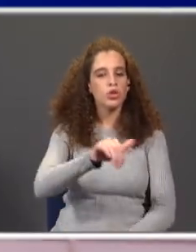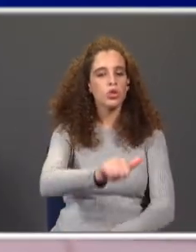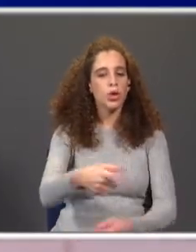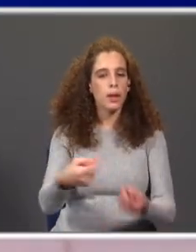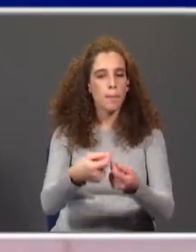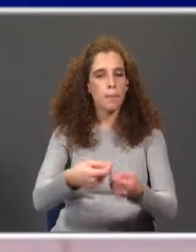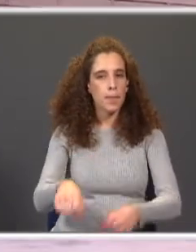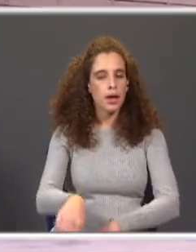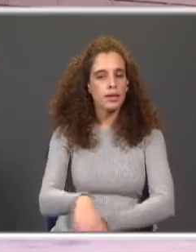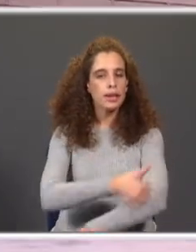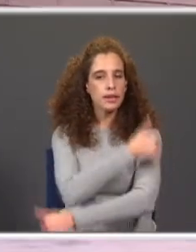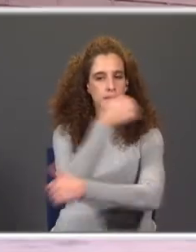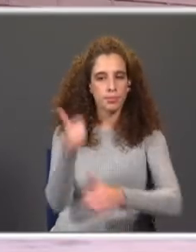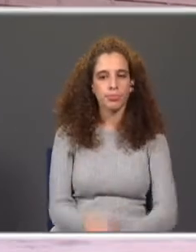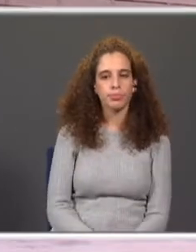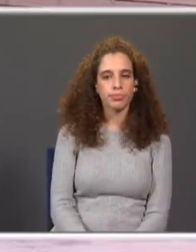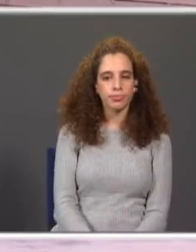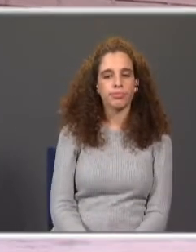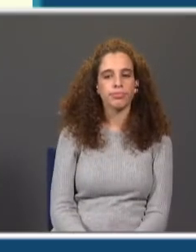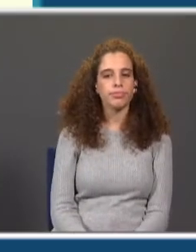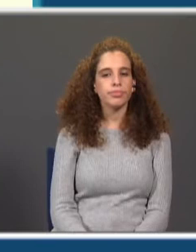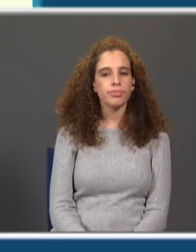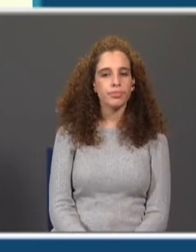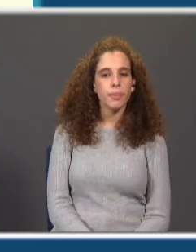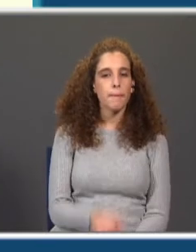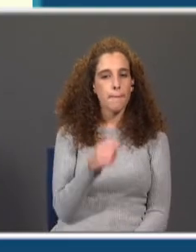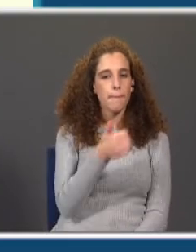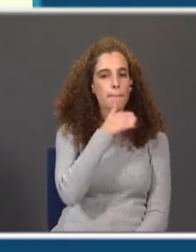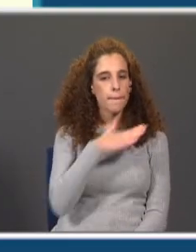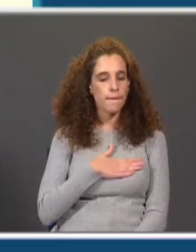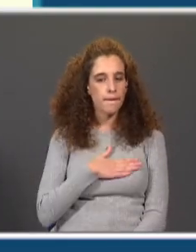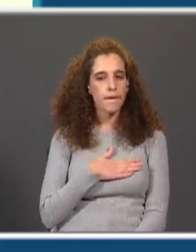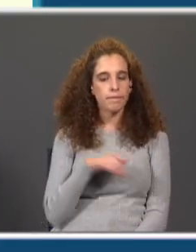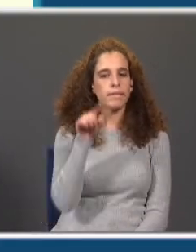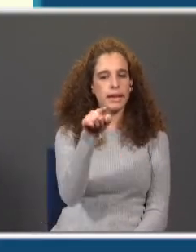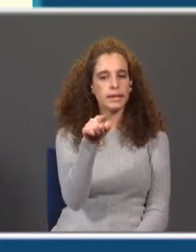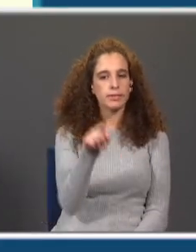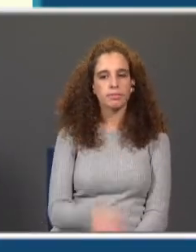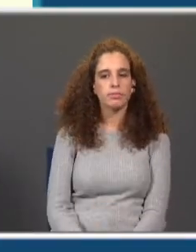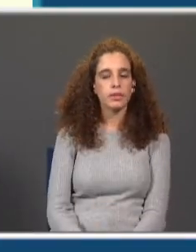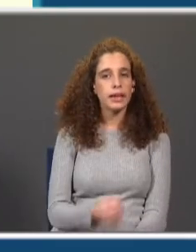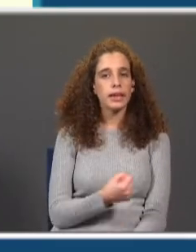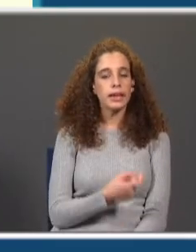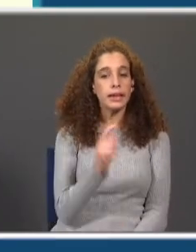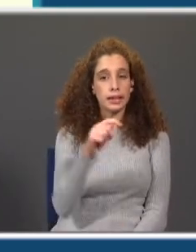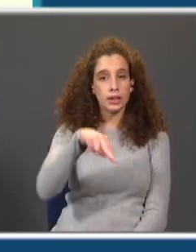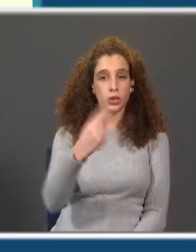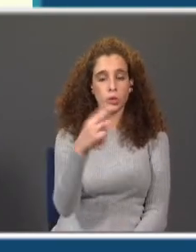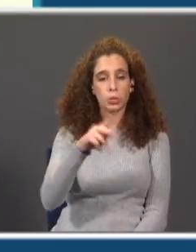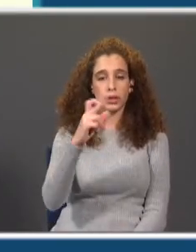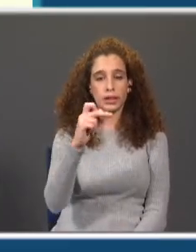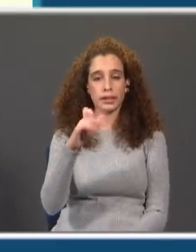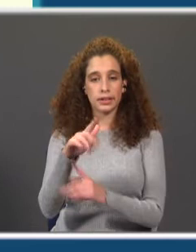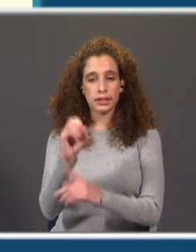Vamos agora aos recursos expressivos. Em Benfica, então, quintinhas, travessas, casas baixas. O que é que temos aqui? A enumeração. os